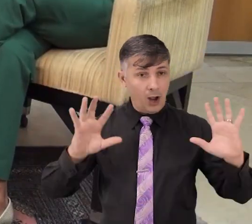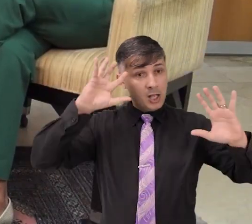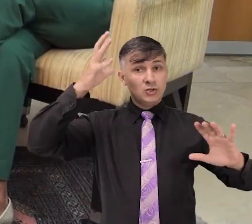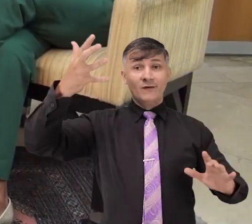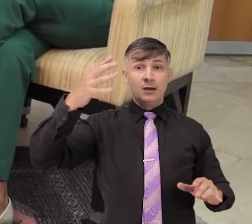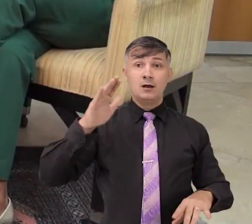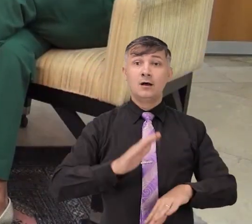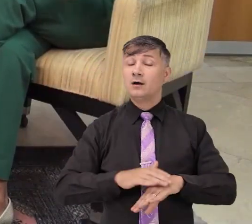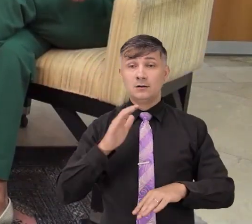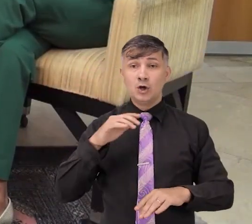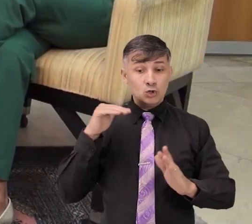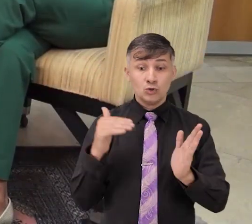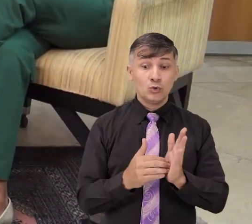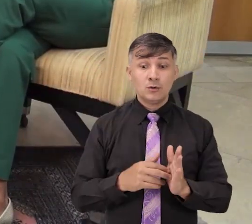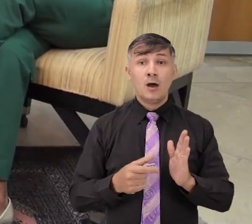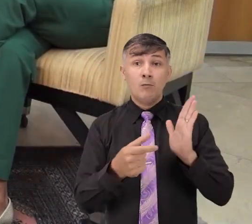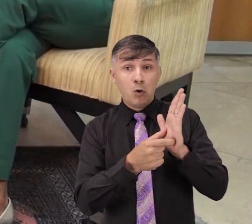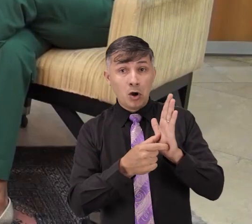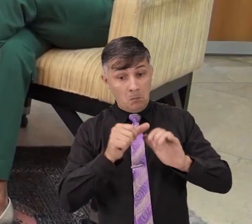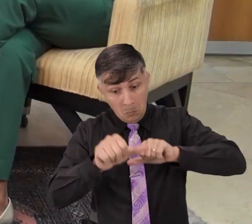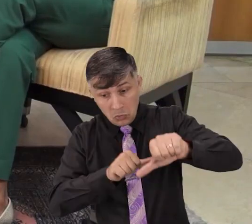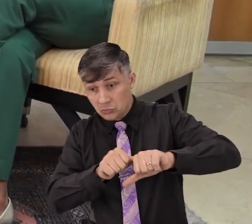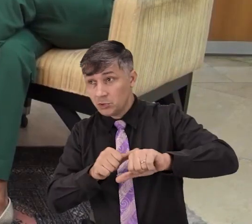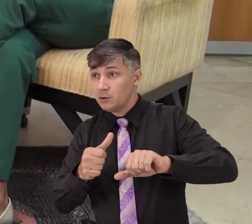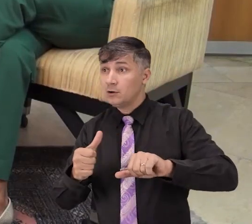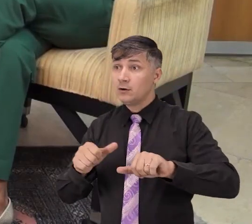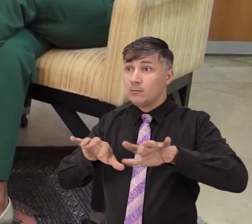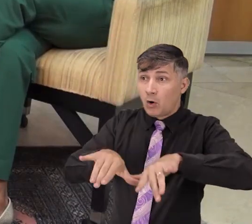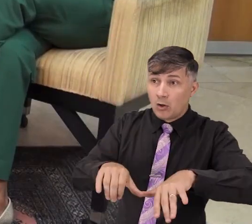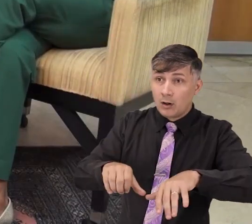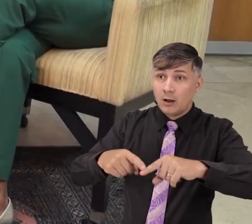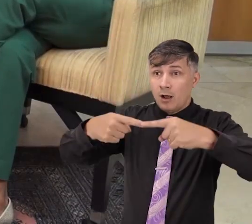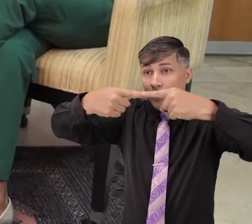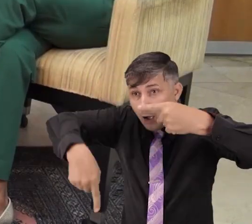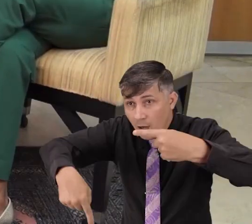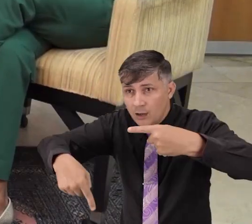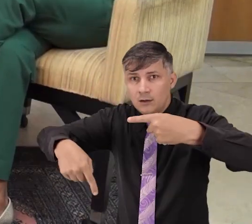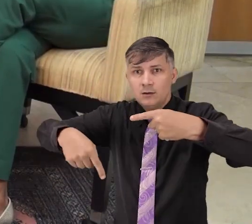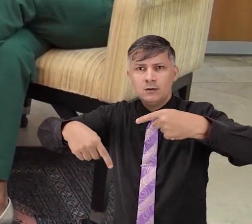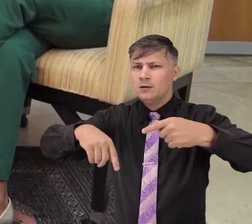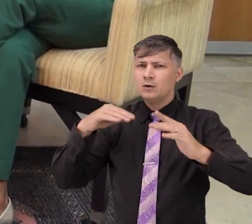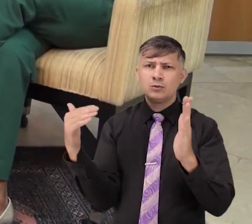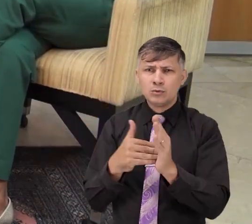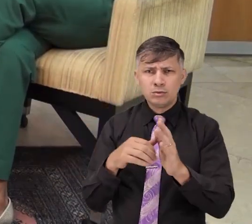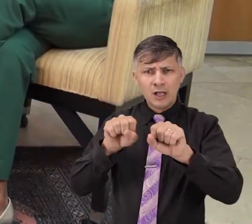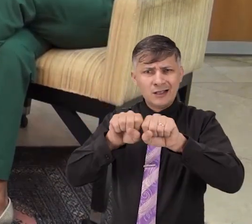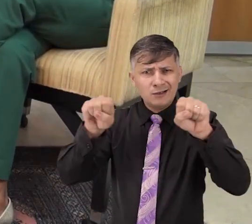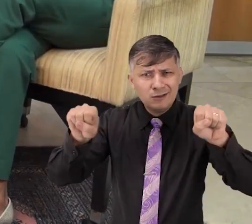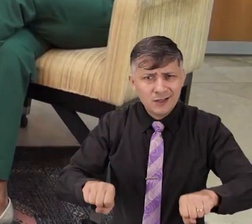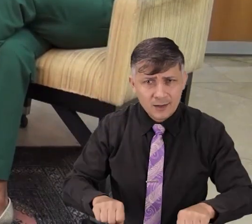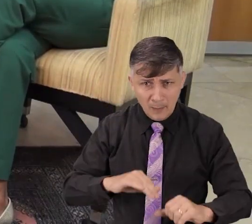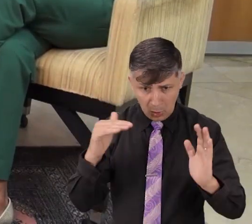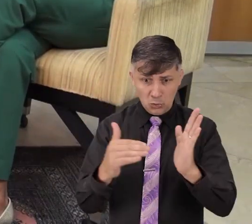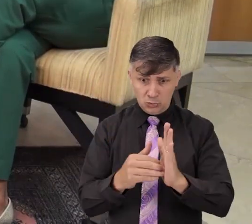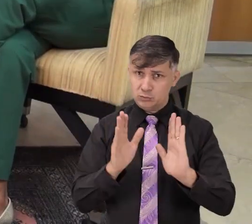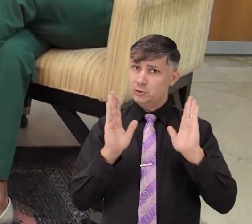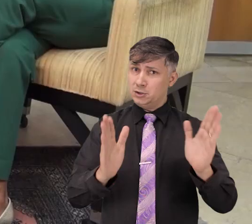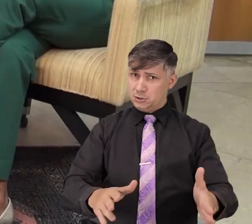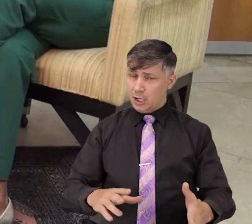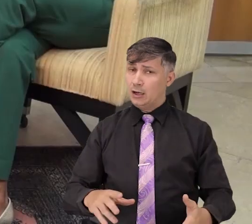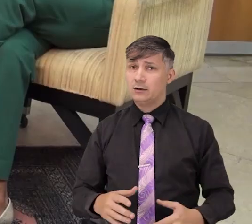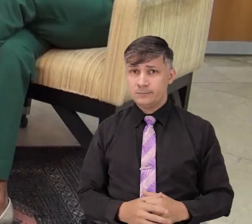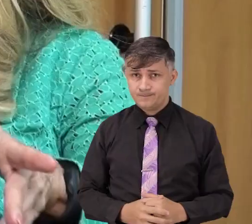muda programa e cai. E tudo que vocês estão passando aqui, a gente não superou. Né? A gente tem